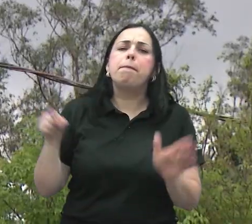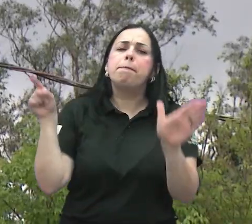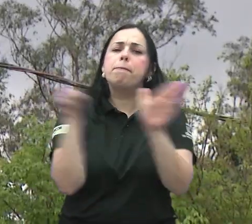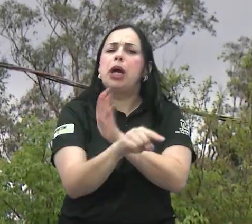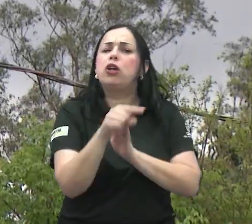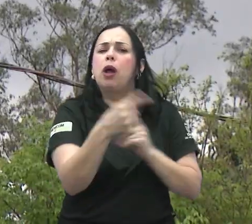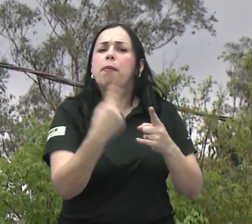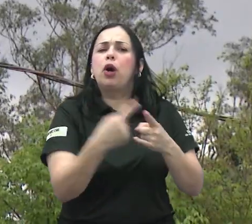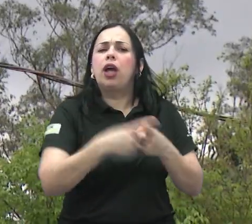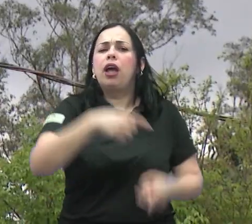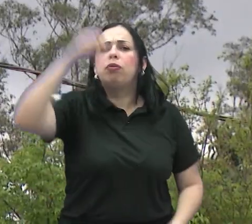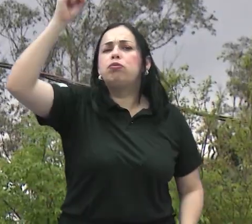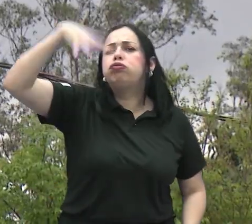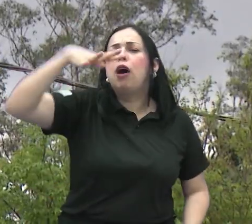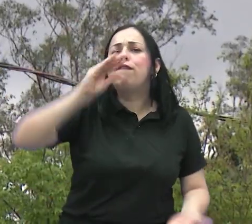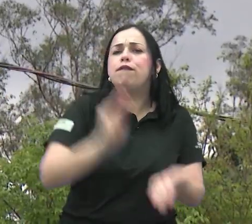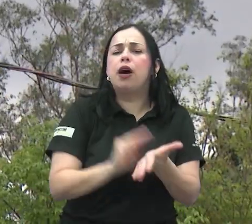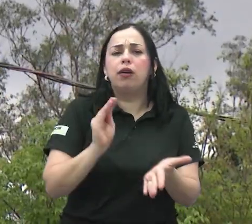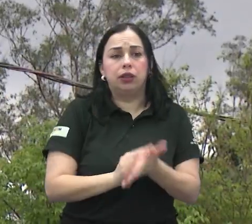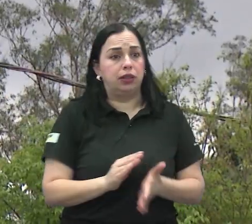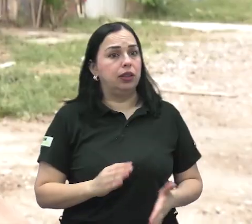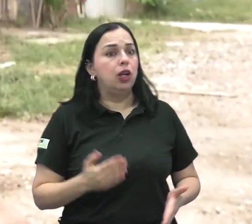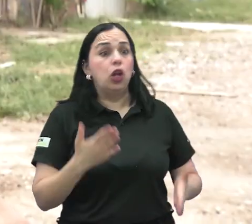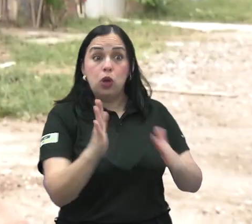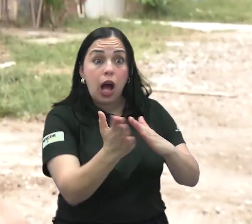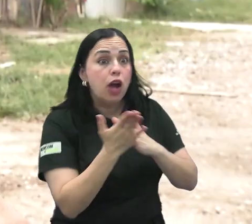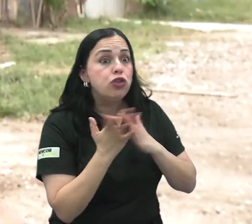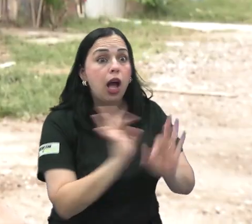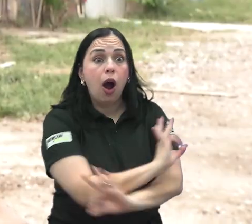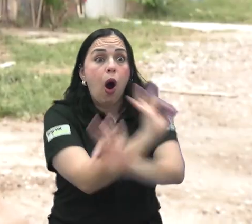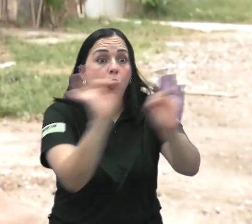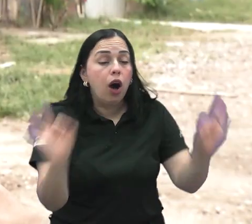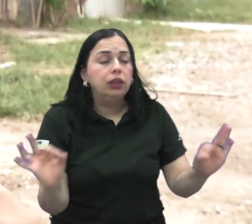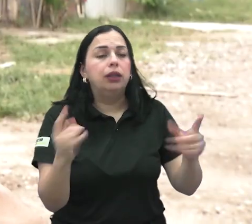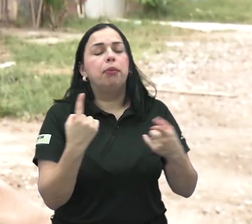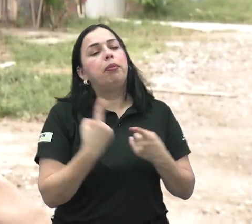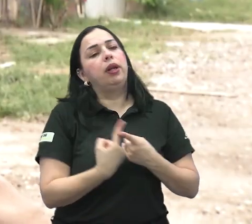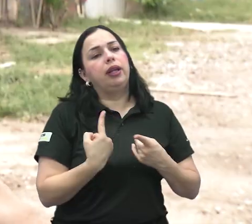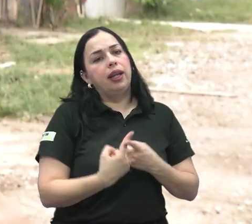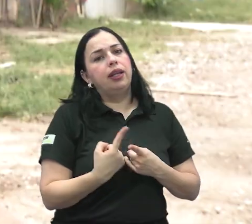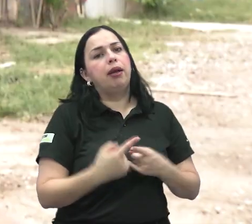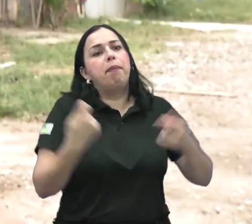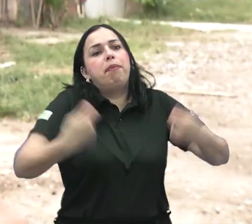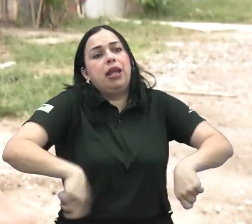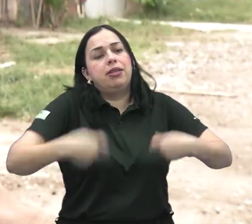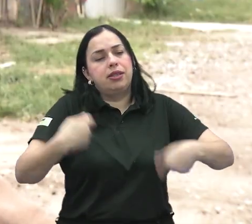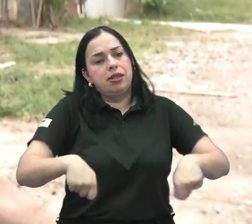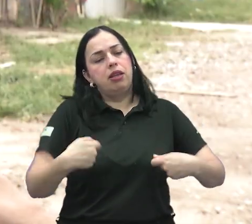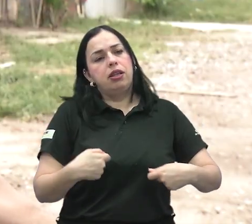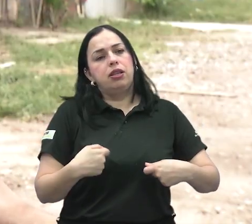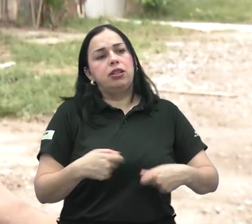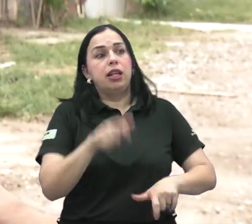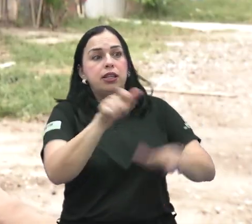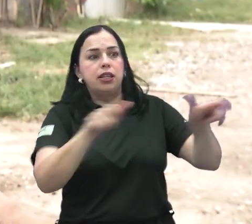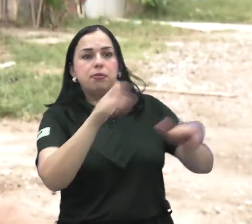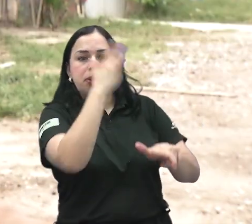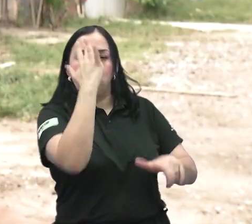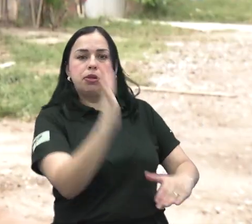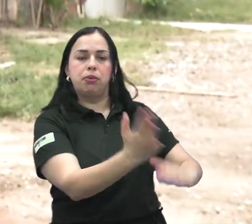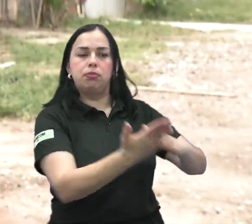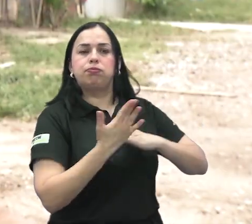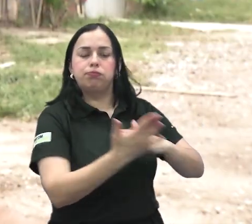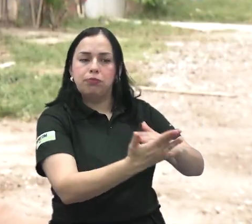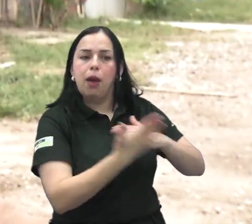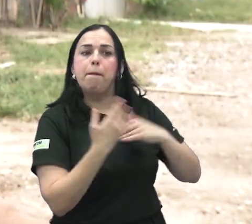para questionar sobre o abastecimento. Toda ajuda é muito bem-vinda para nós aqui, porque a gente precisa